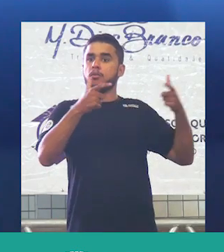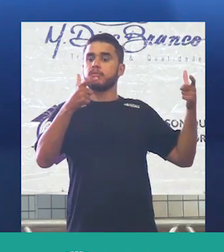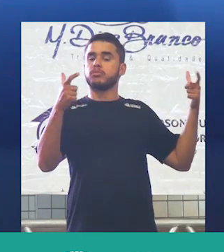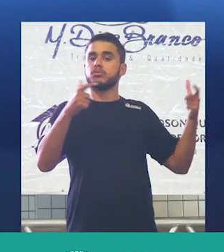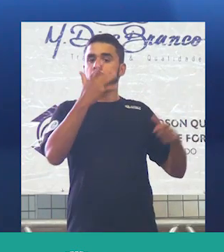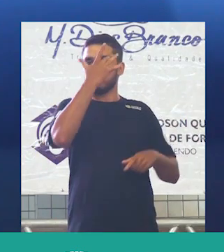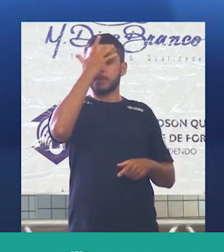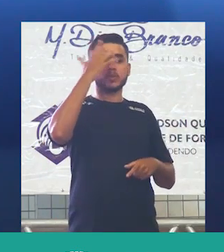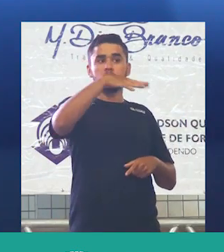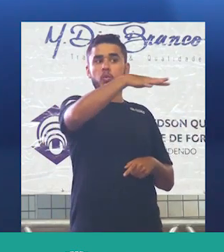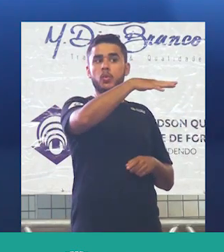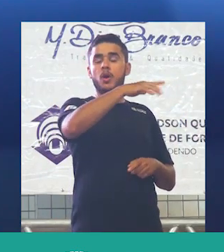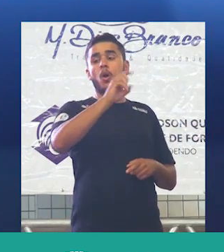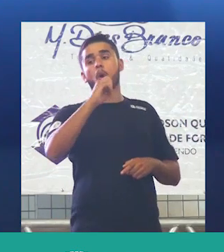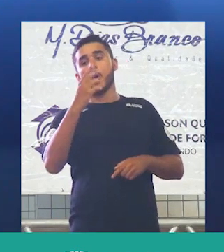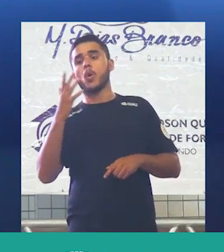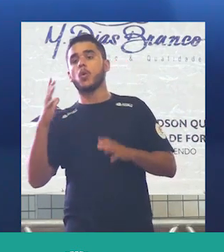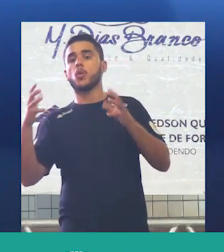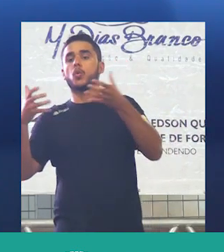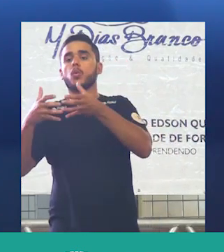ou o povo?